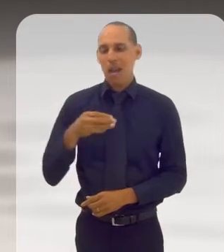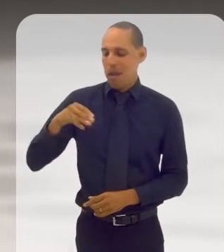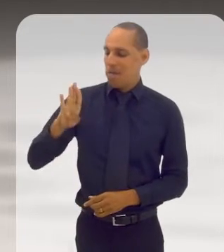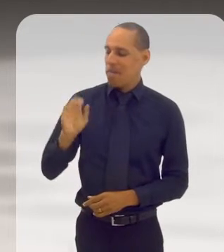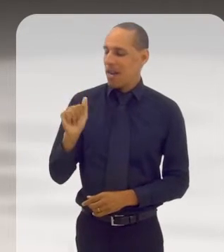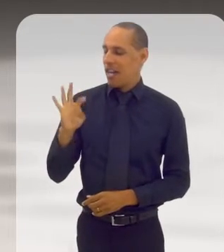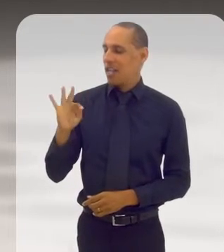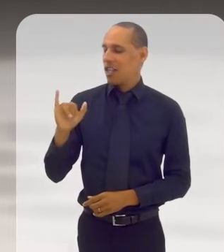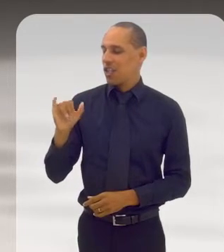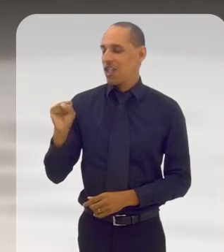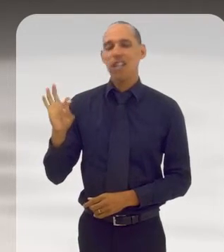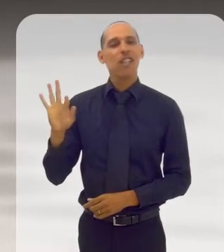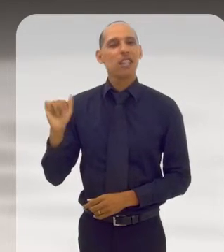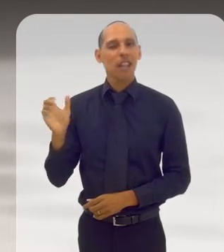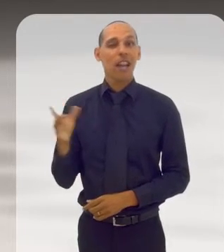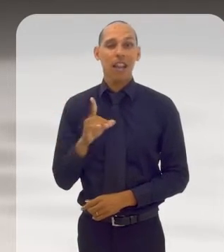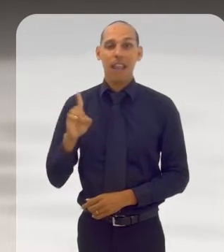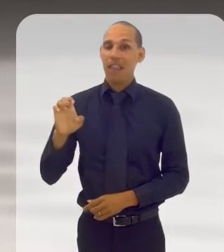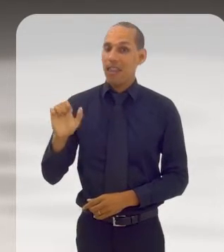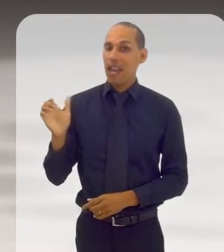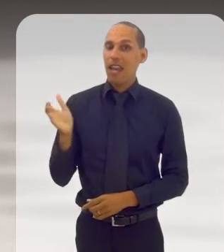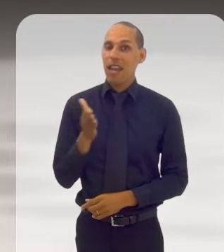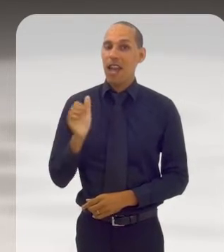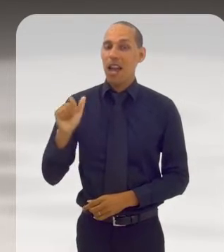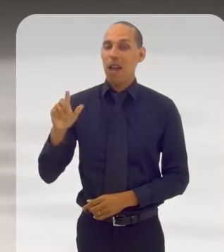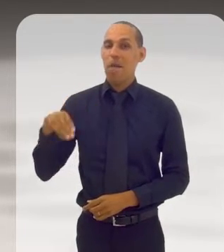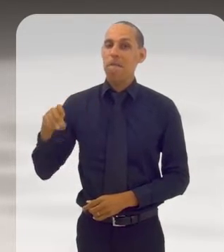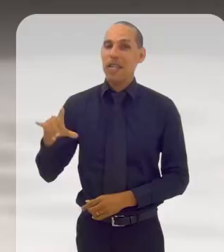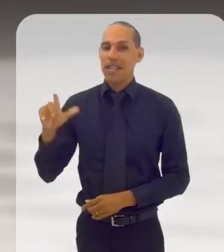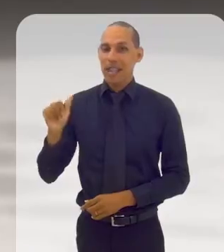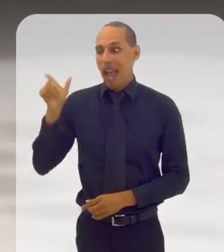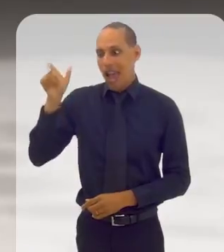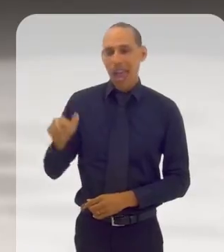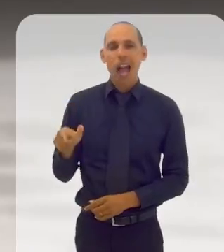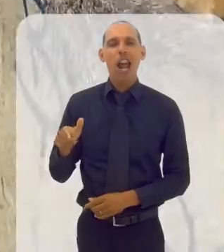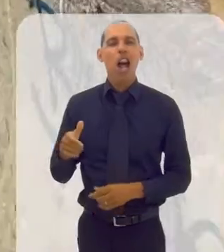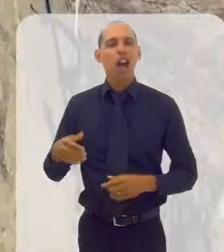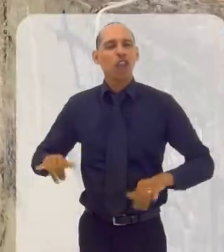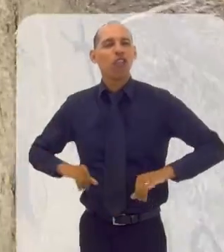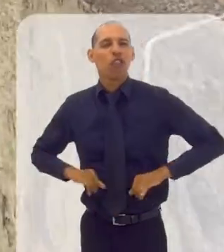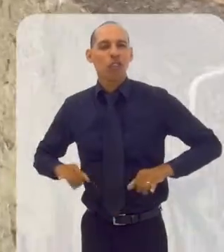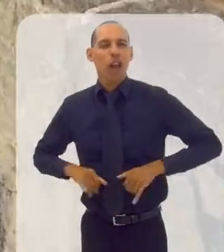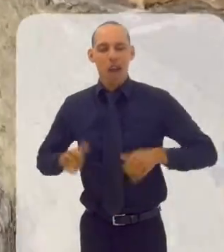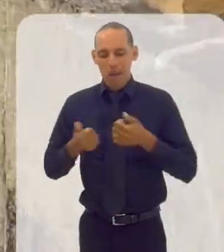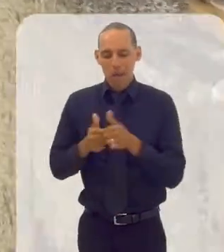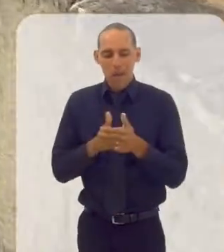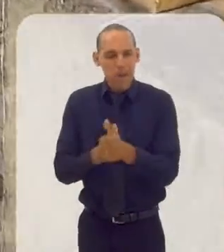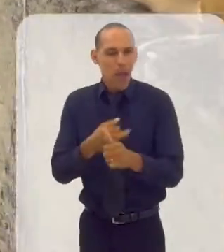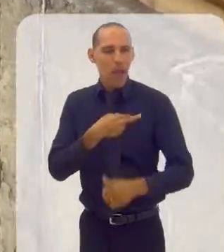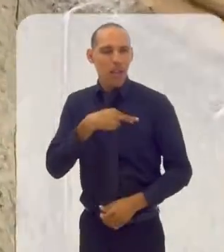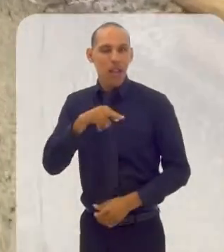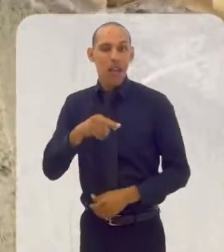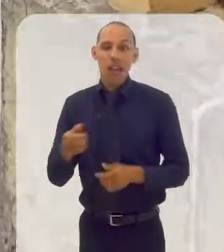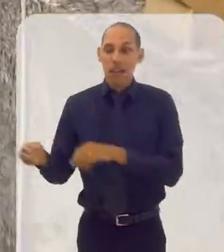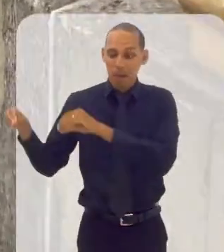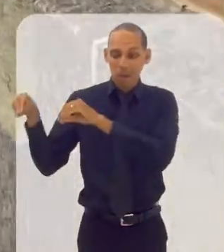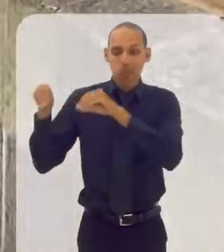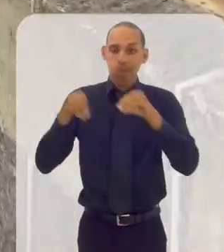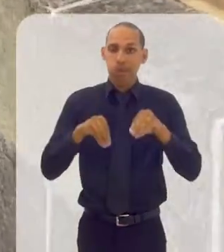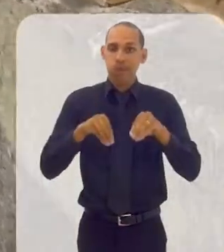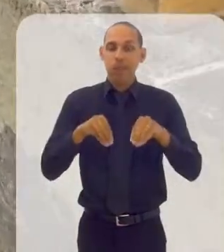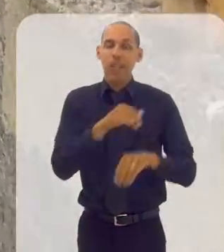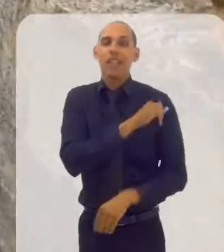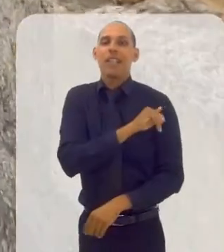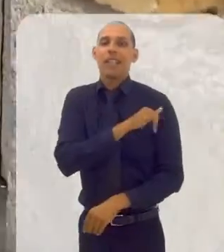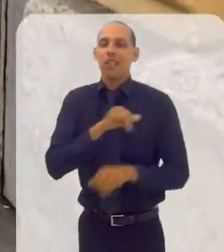baiana, quituteira, que no pós-abolição, por causa de um contexto de perseguições religiosas, ela se muda para o Rio de Janeiro e se